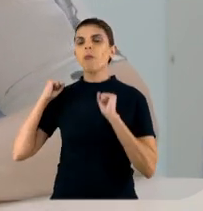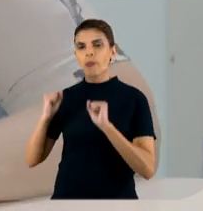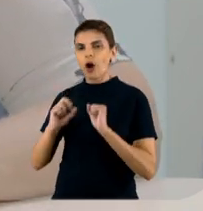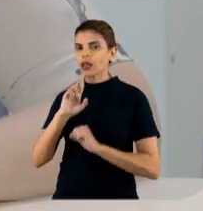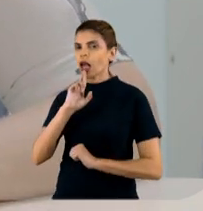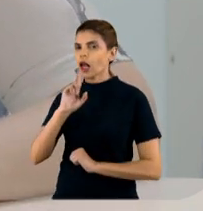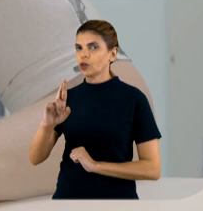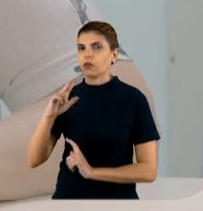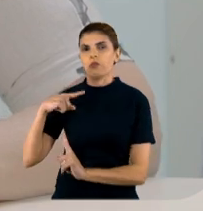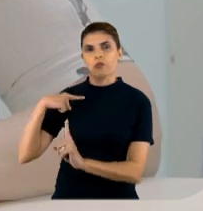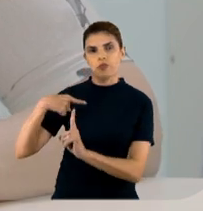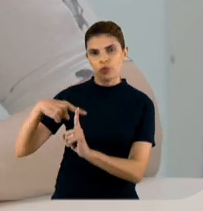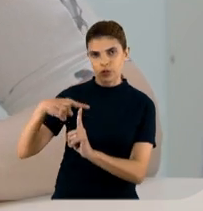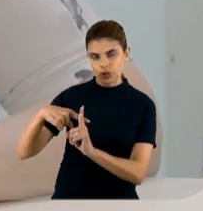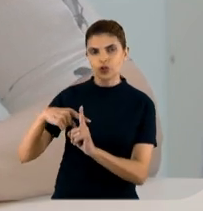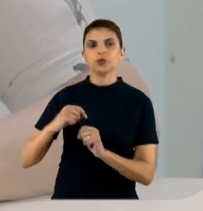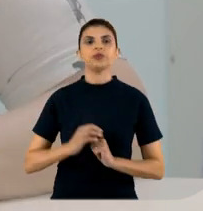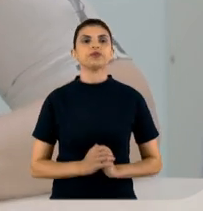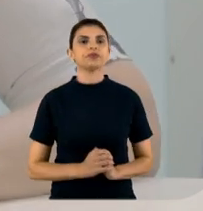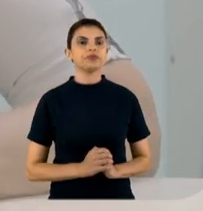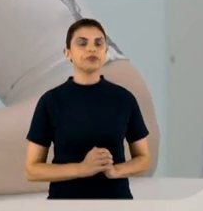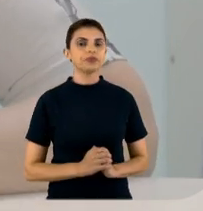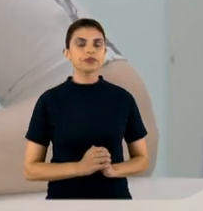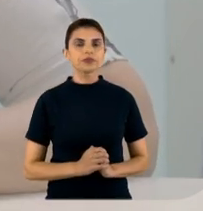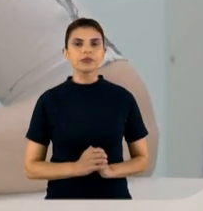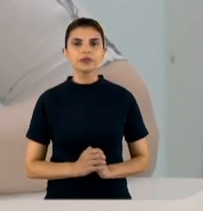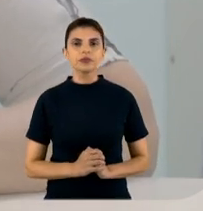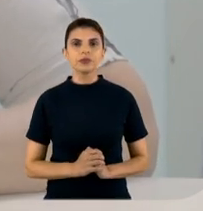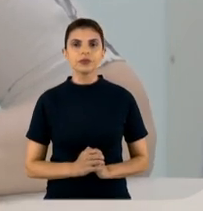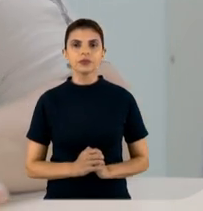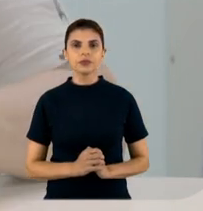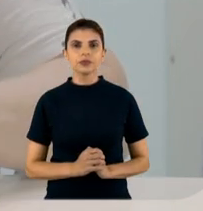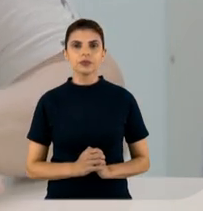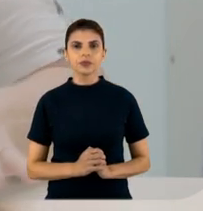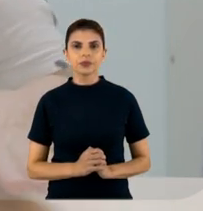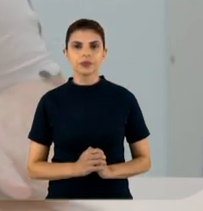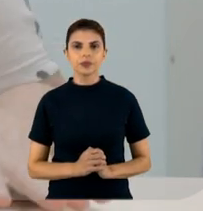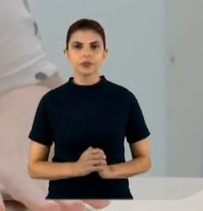positivo o resultado desse exame eh